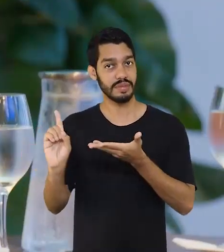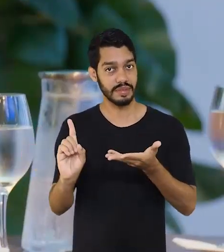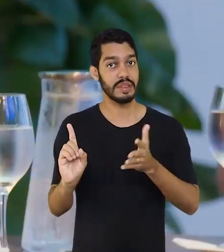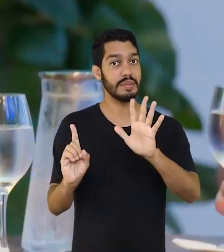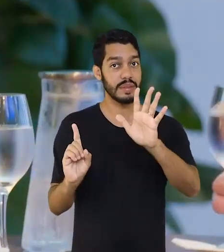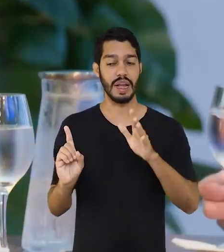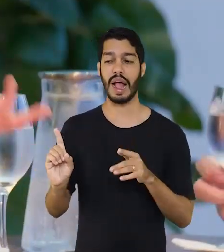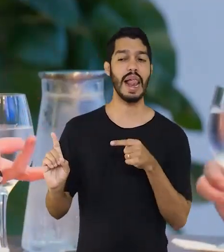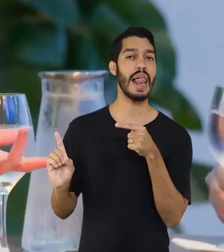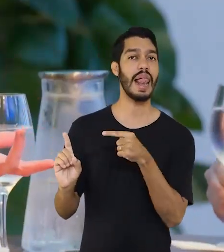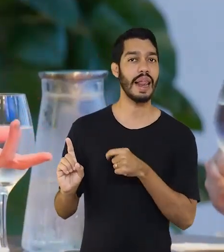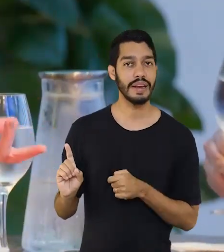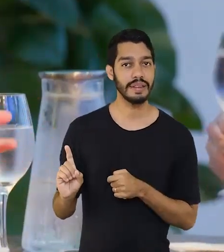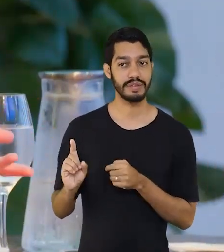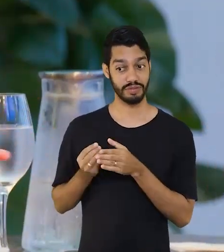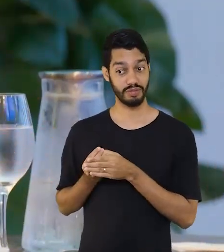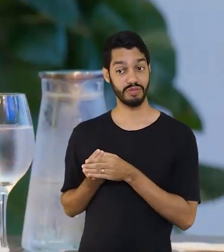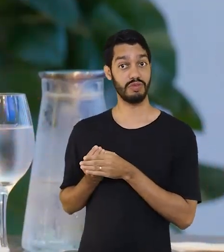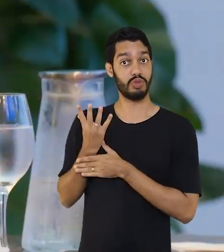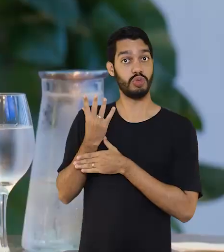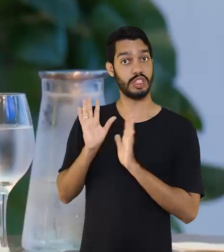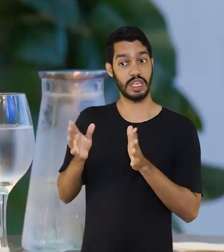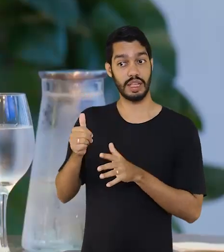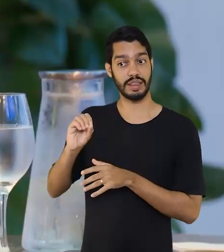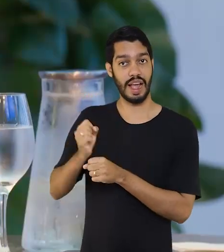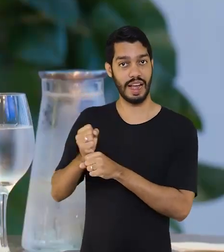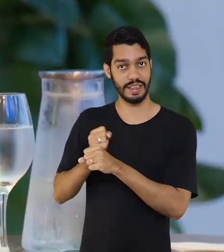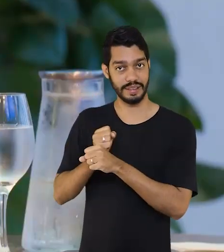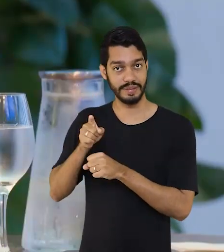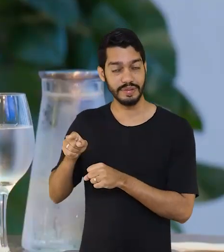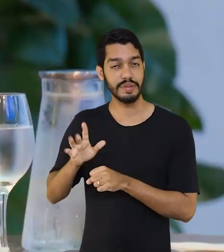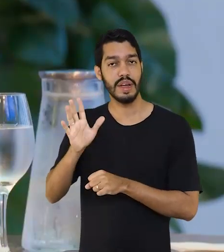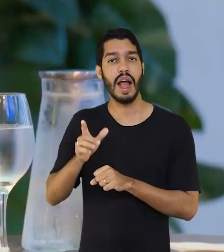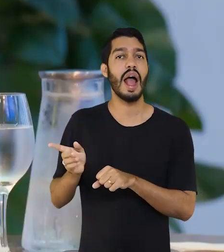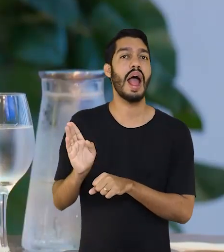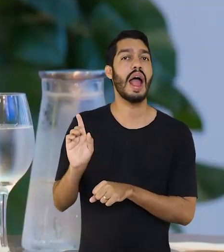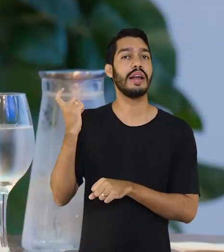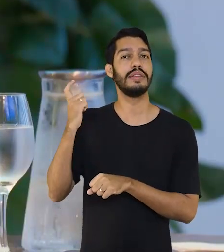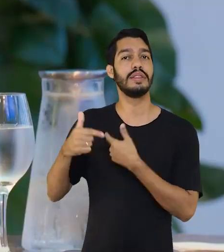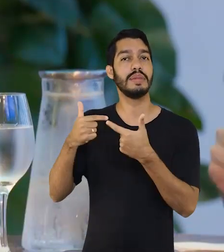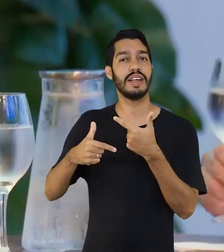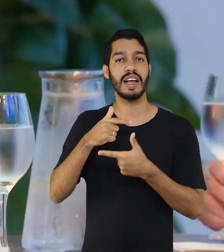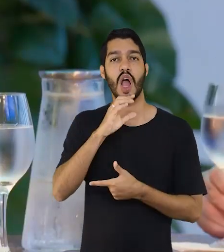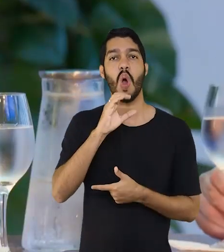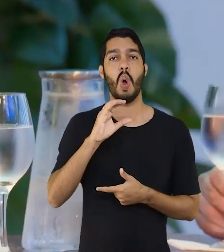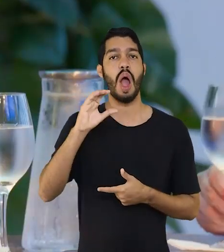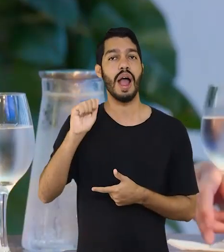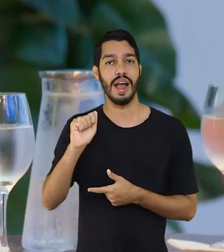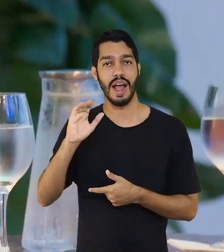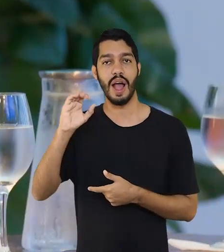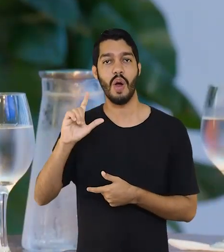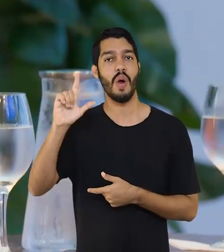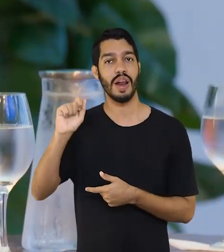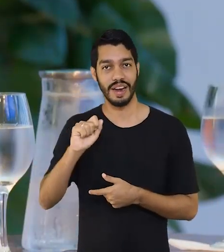Jean, antes de fundar a Winning, que já tem 10 anos, trabalhava no criativo da Coca-Cola. E ele fez